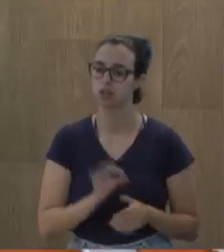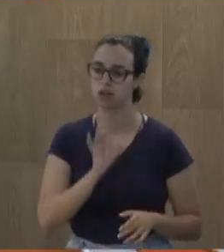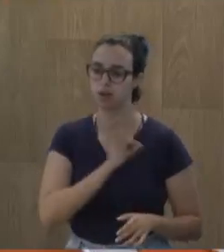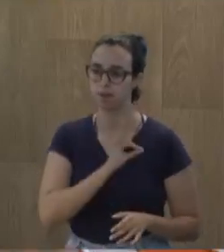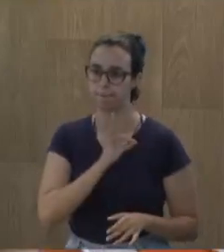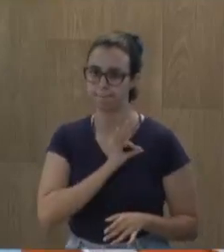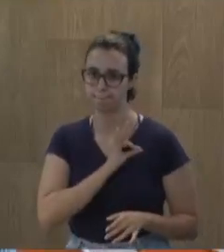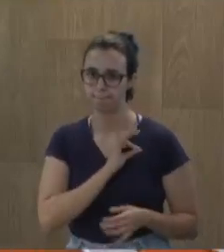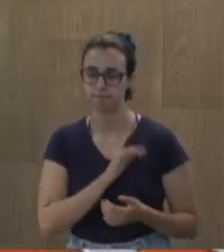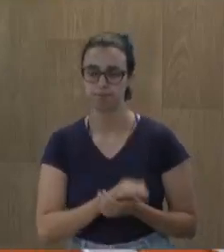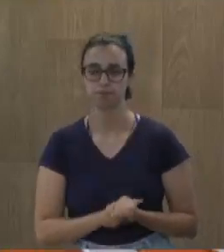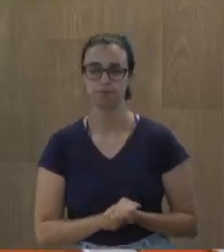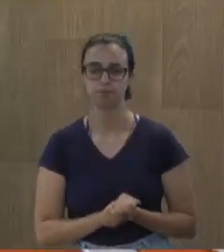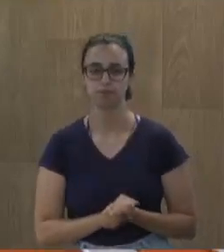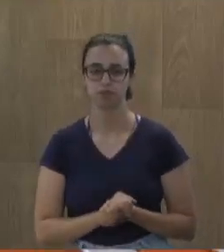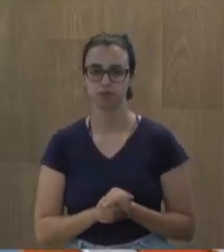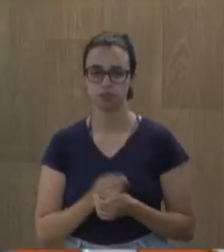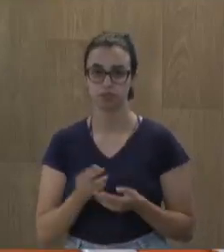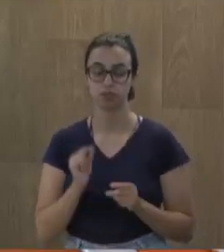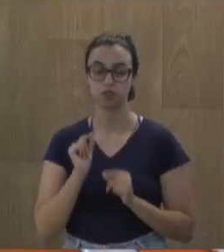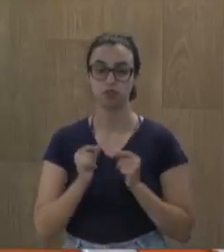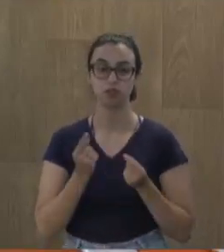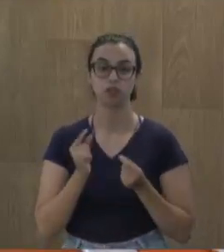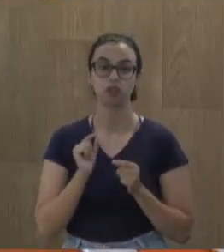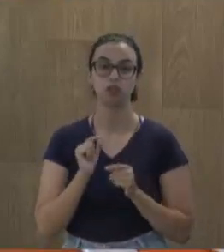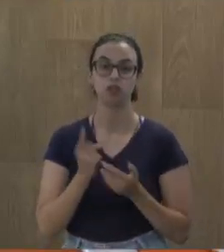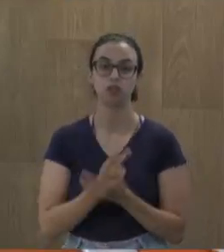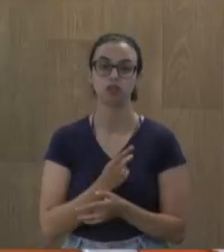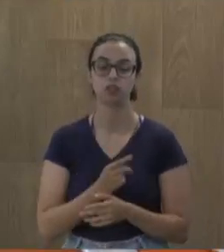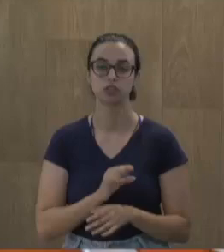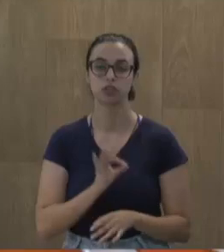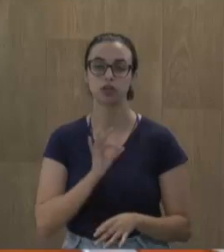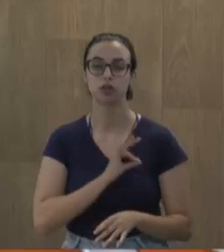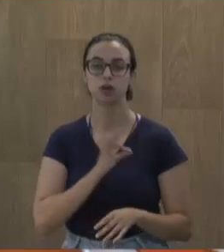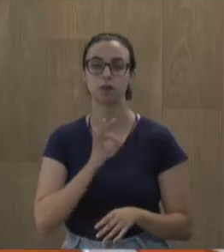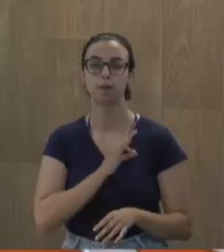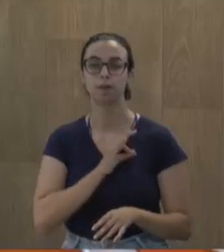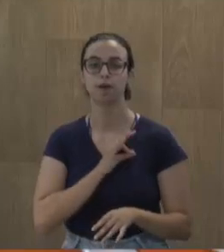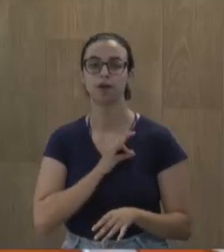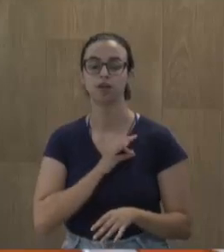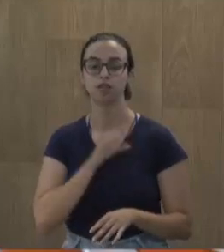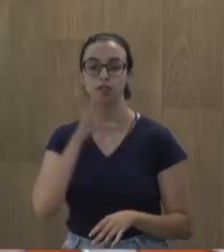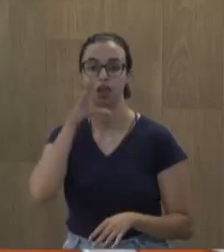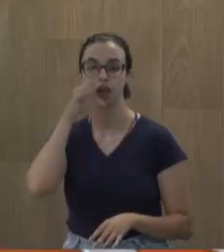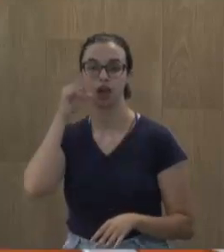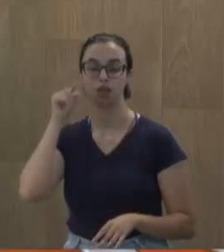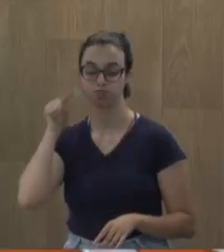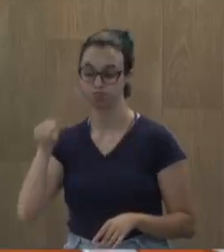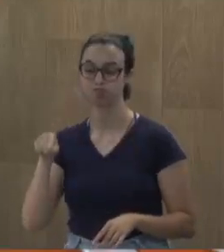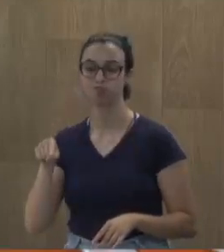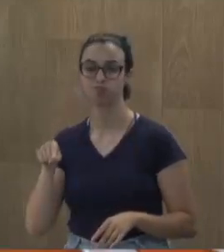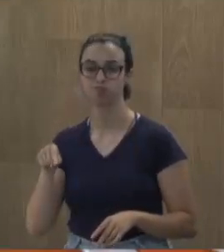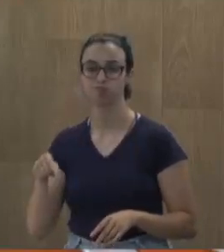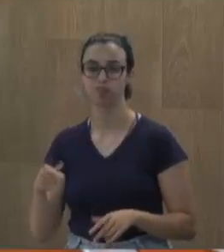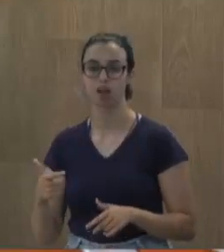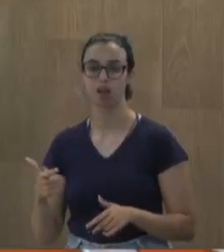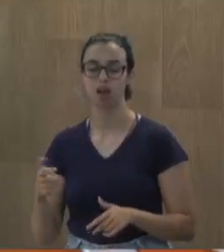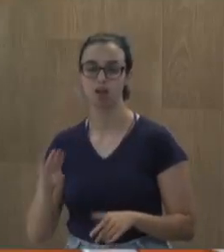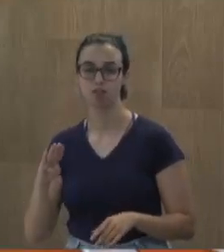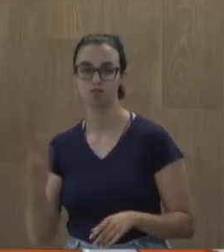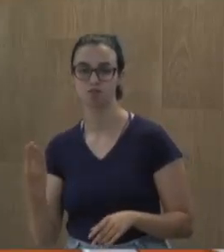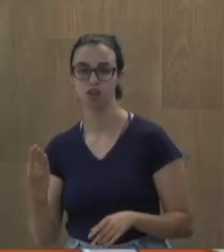prendeu um adolescente lá em Nova Serrana com arma de brinquedo com arma falsa né com possível